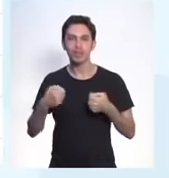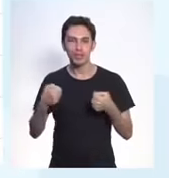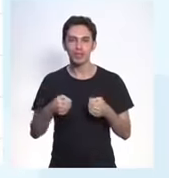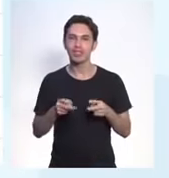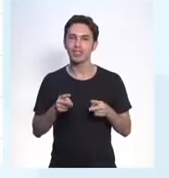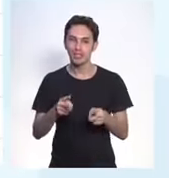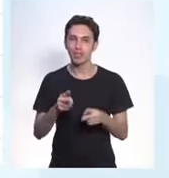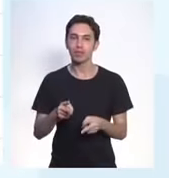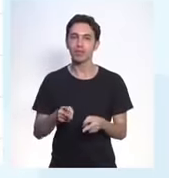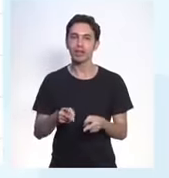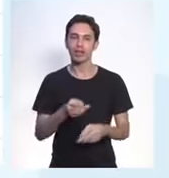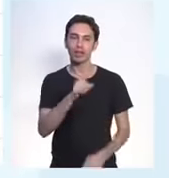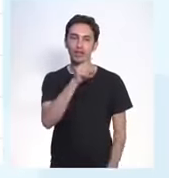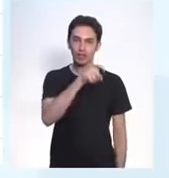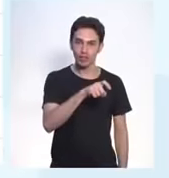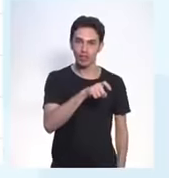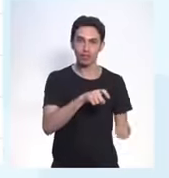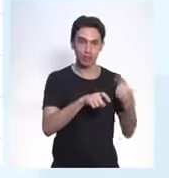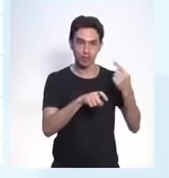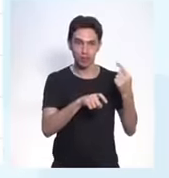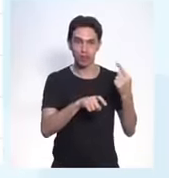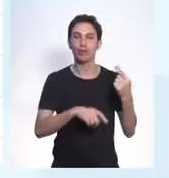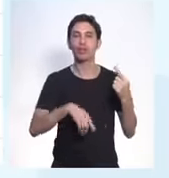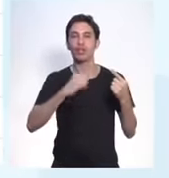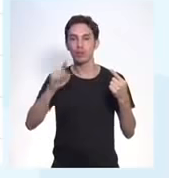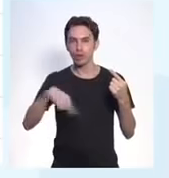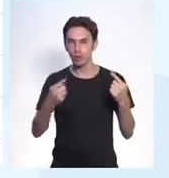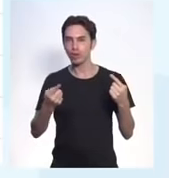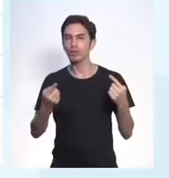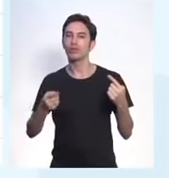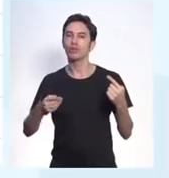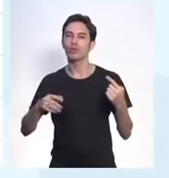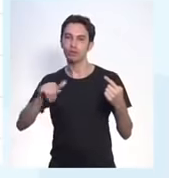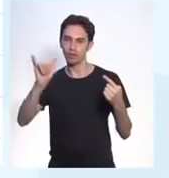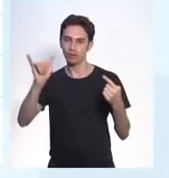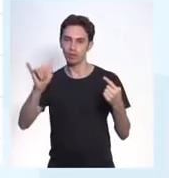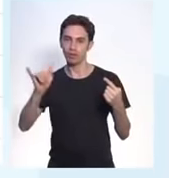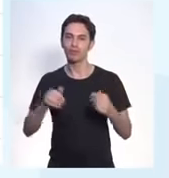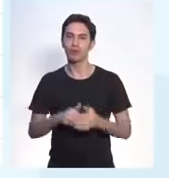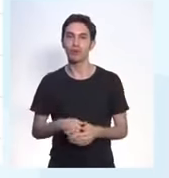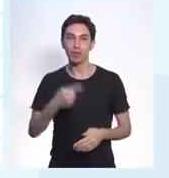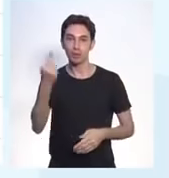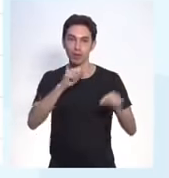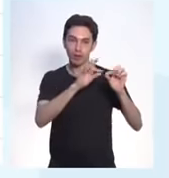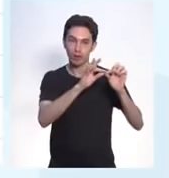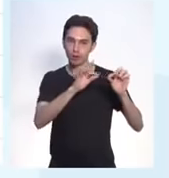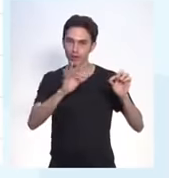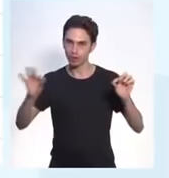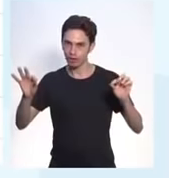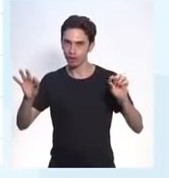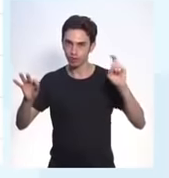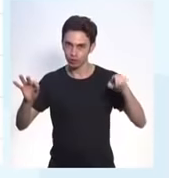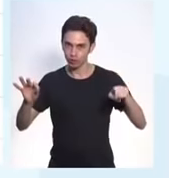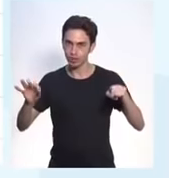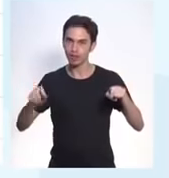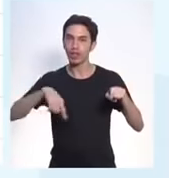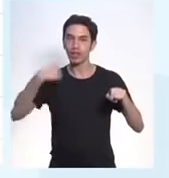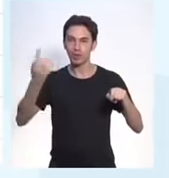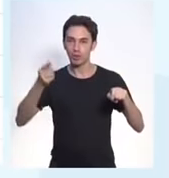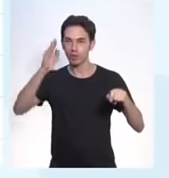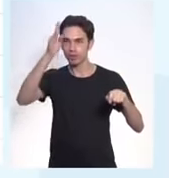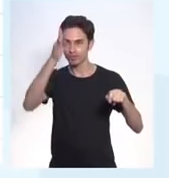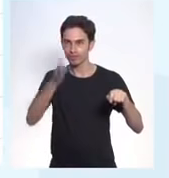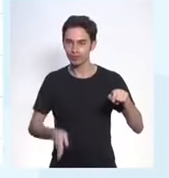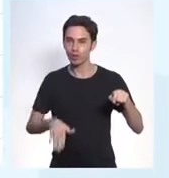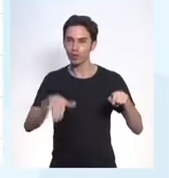literalmente né x e y então primeiro o valor da horizontal depois esse valor da vertical aí como